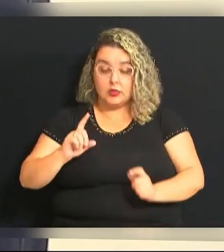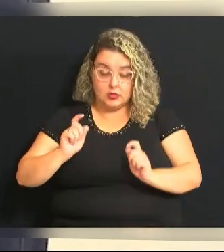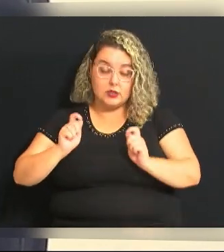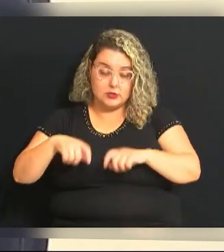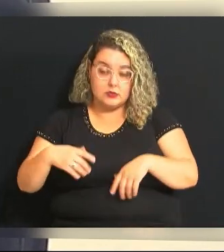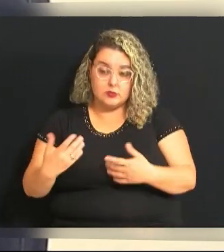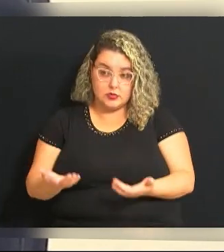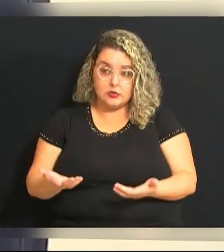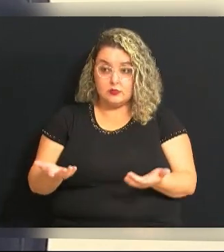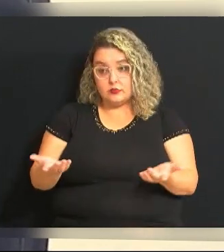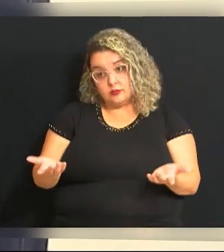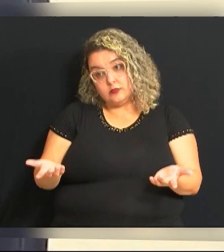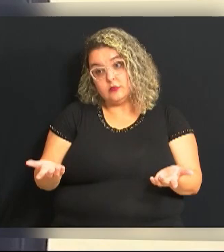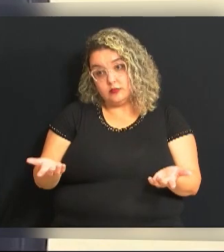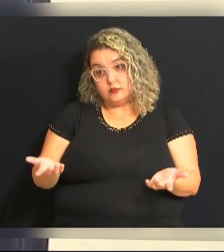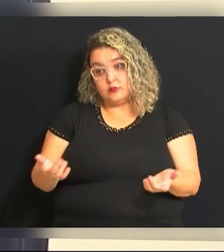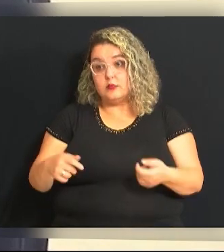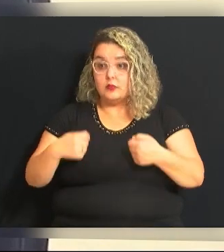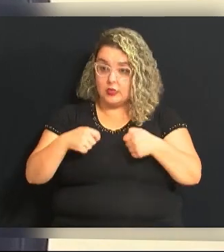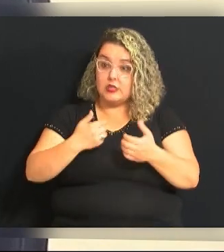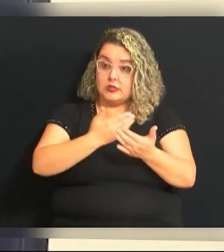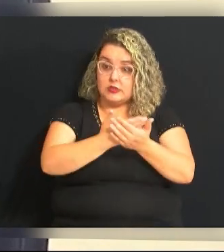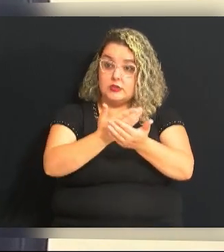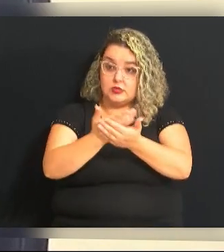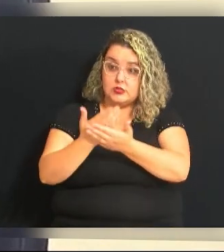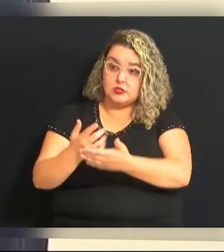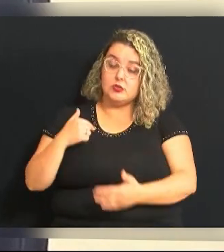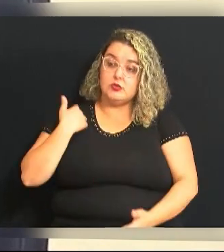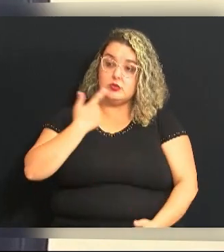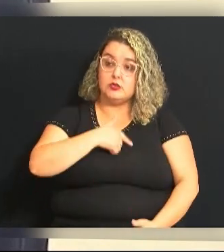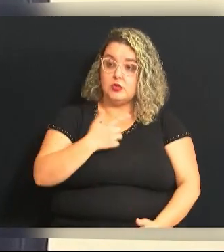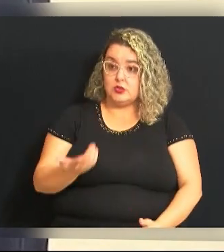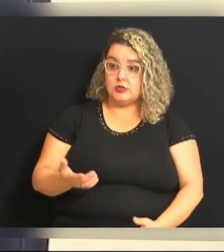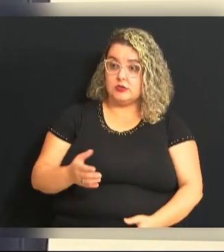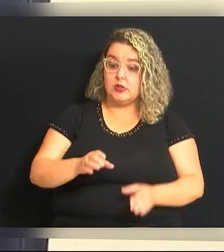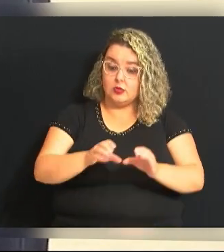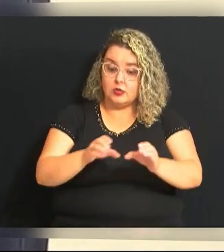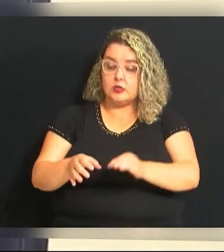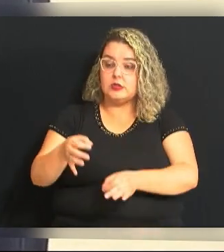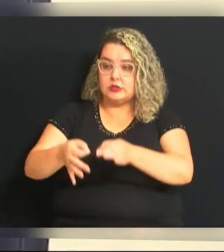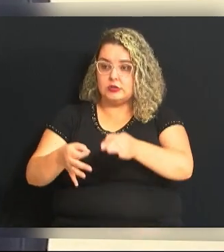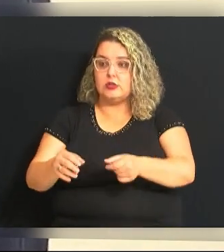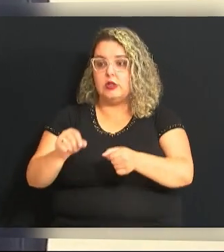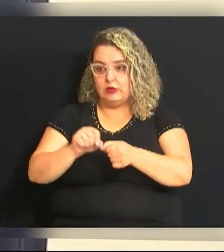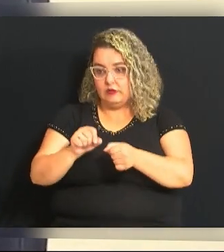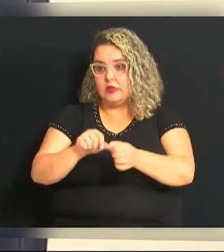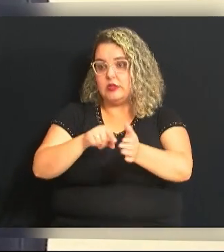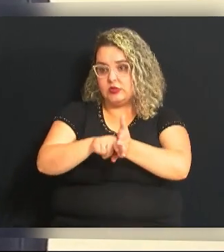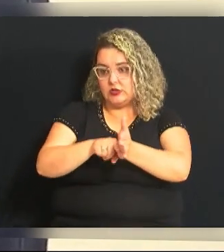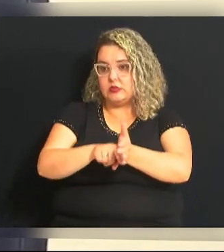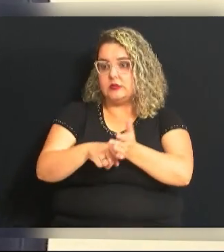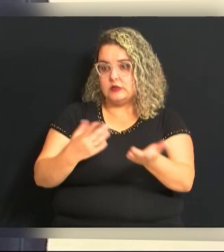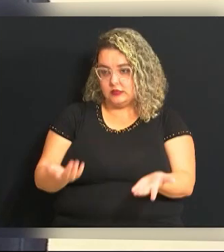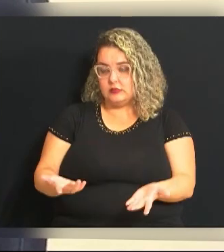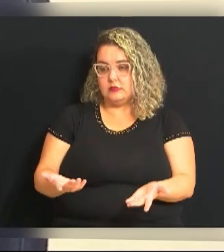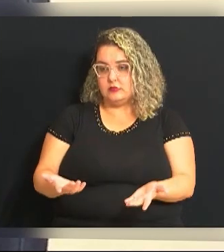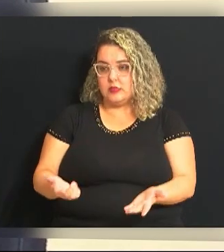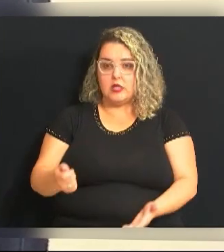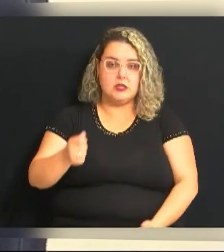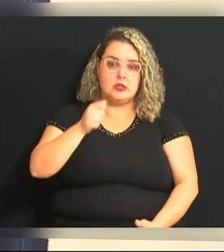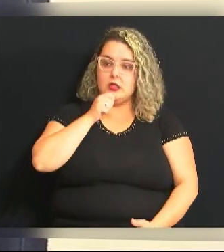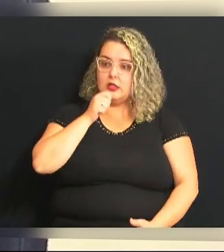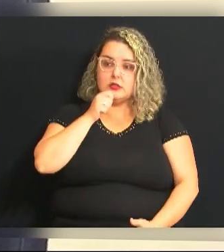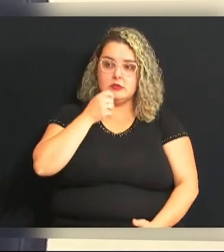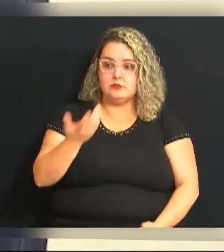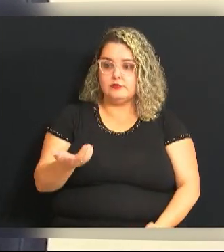possibilidades, mas precisa ainda de estudos, né? Nós na coordenação jurídica temos feito essa pesquisa, mas ainda